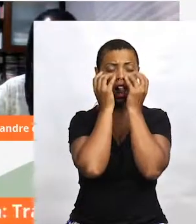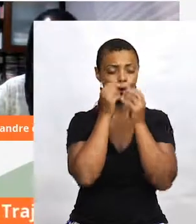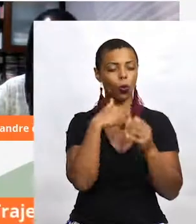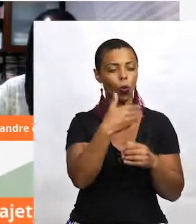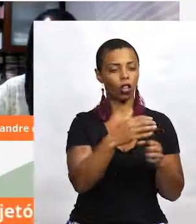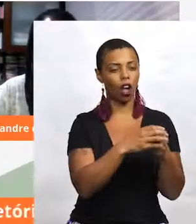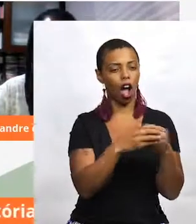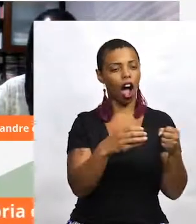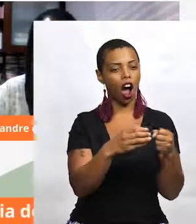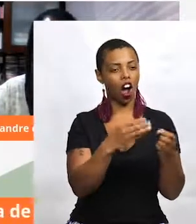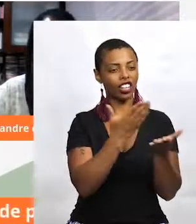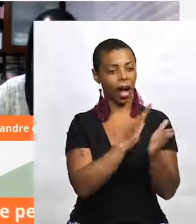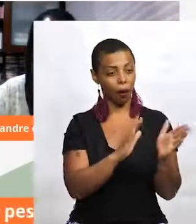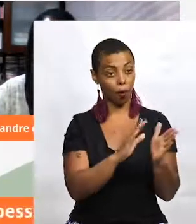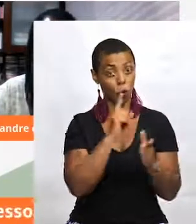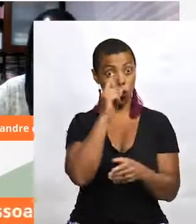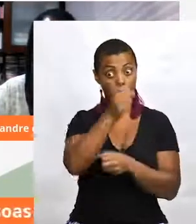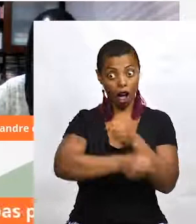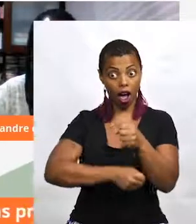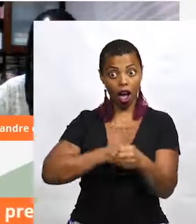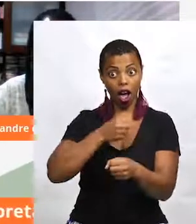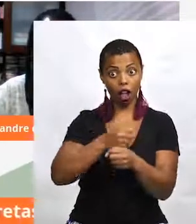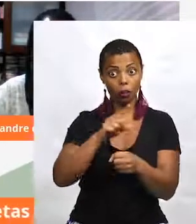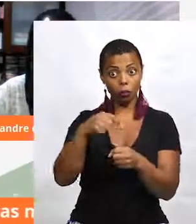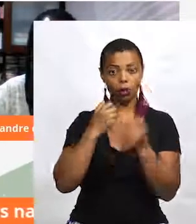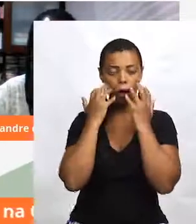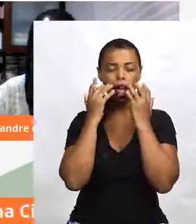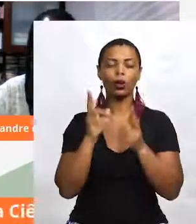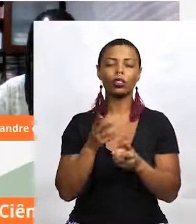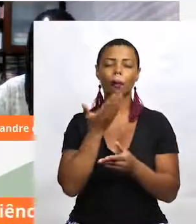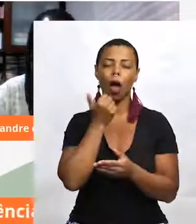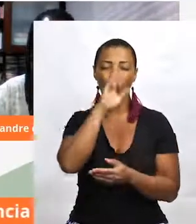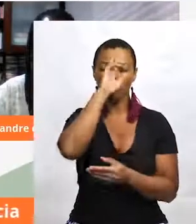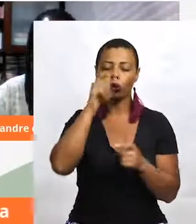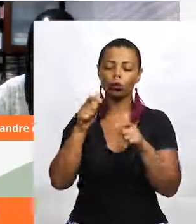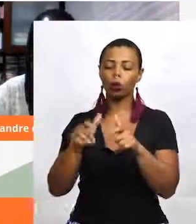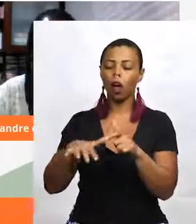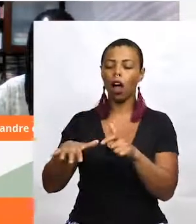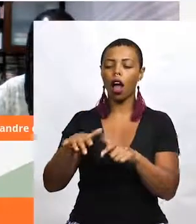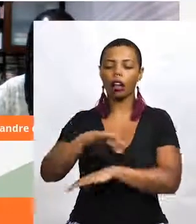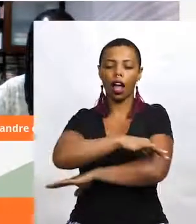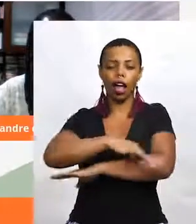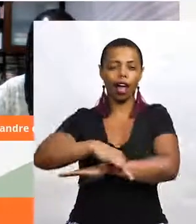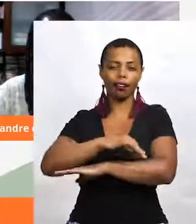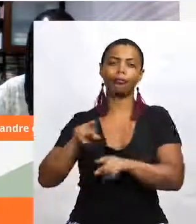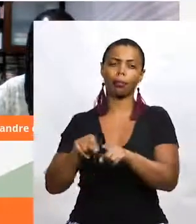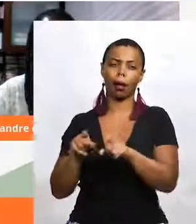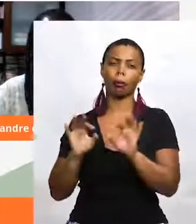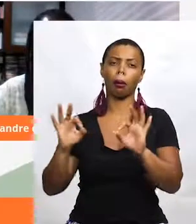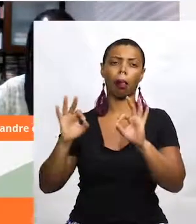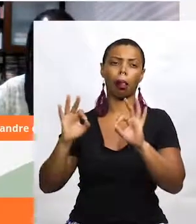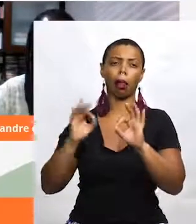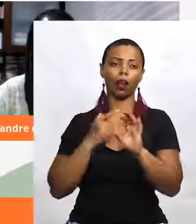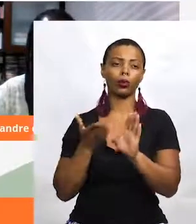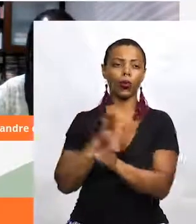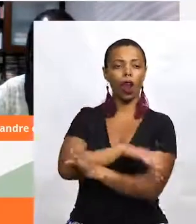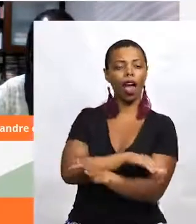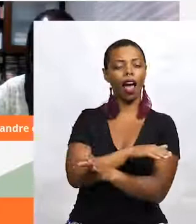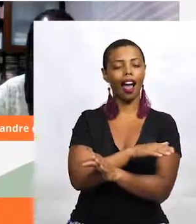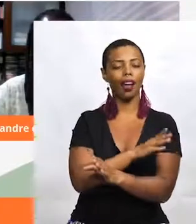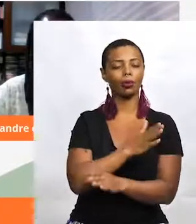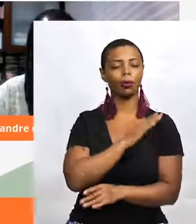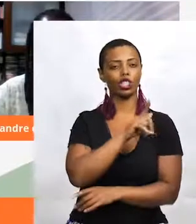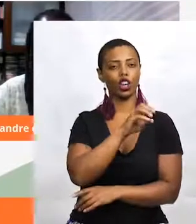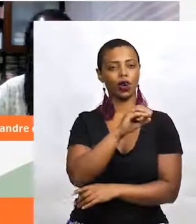cotas, porque eu sempre almoço na arquitetura, que também é um curso elitizado, fica ao lado, o Instituto fica ao lado do Instituto de Geociências, e